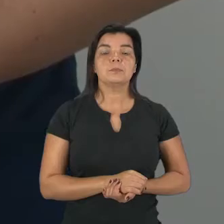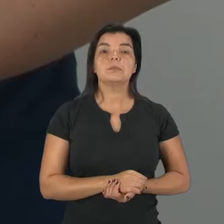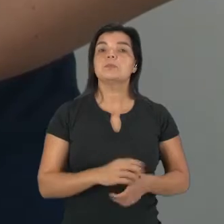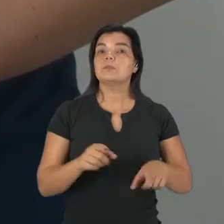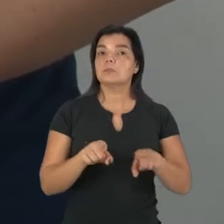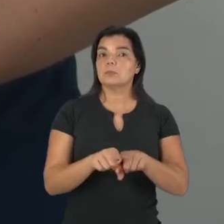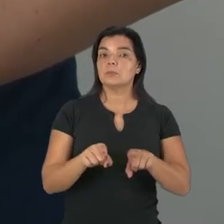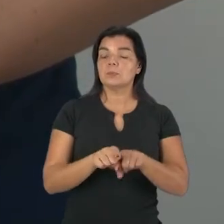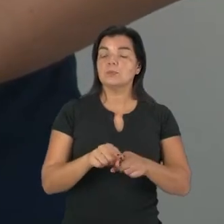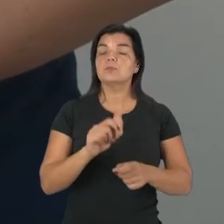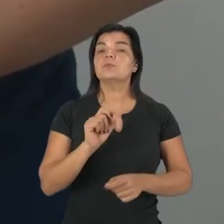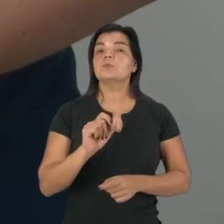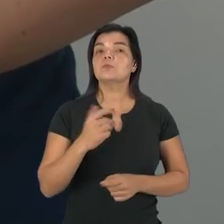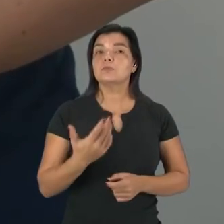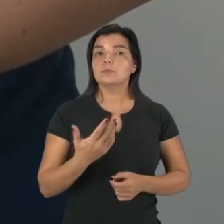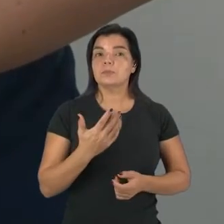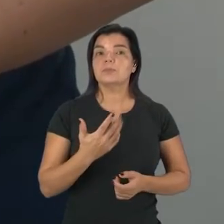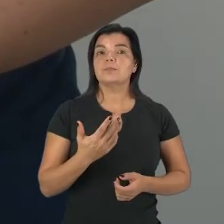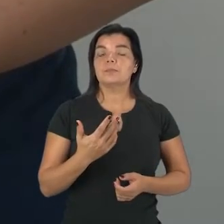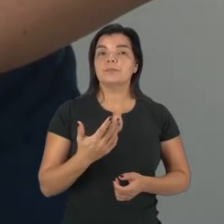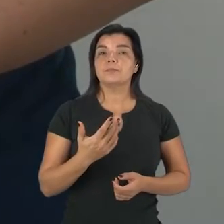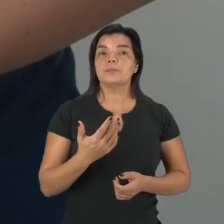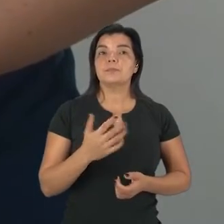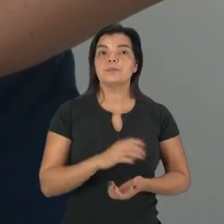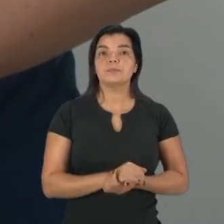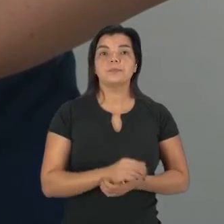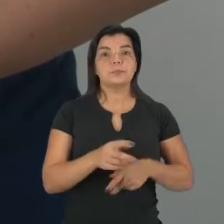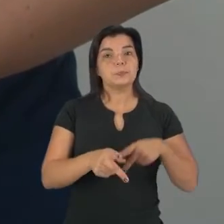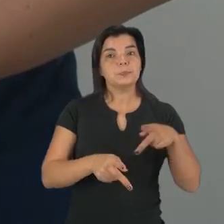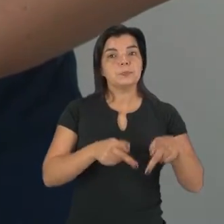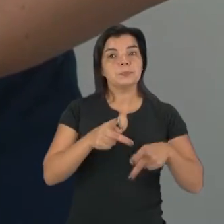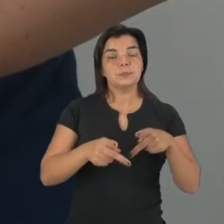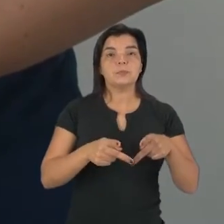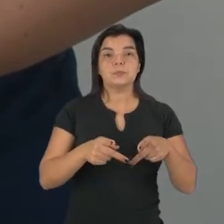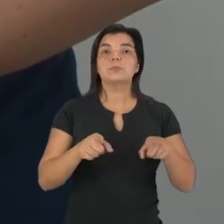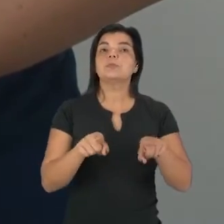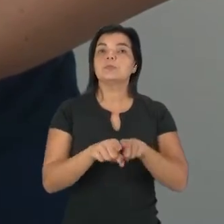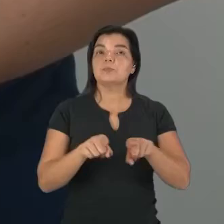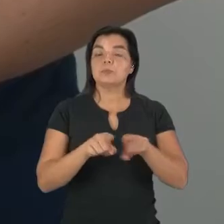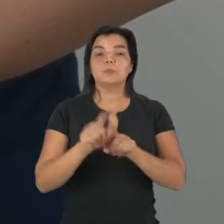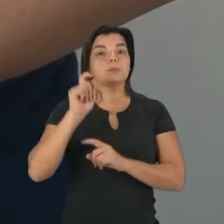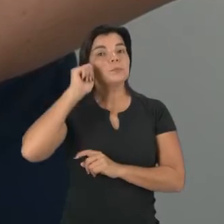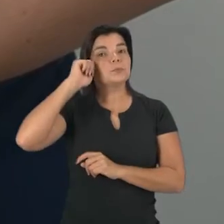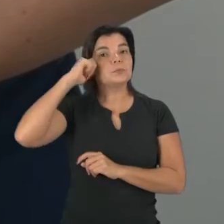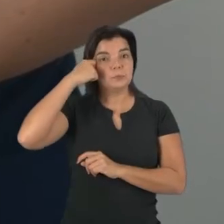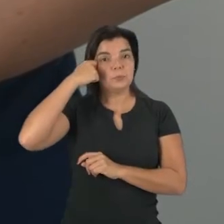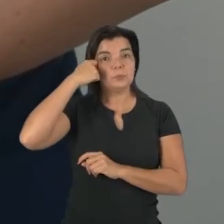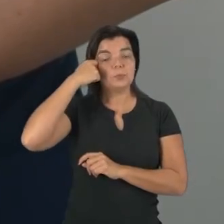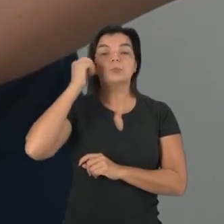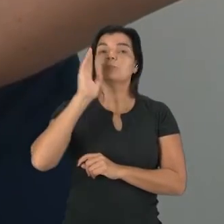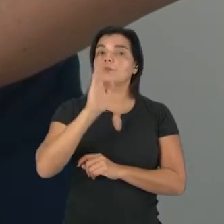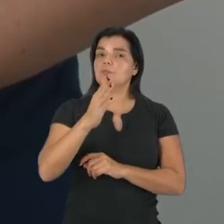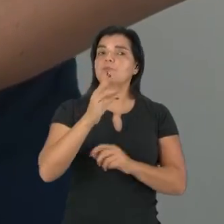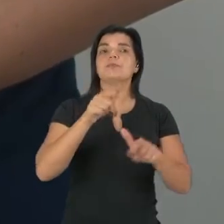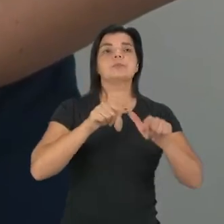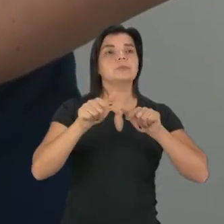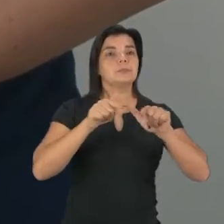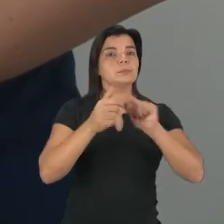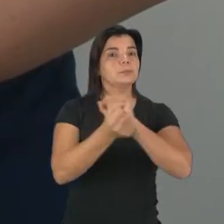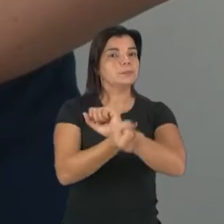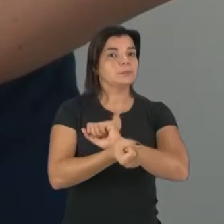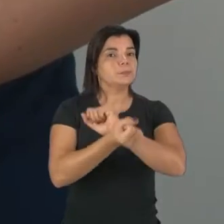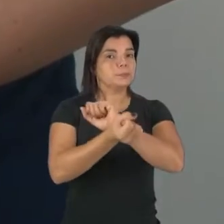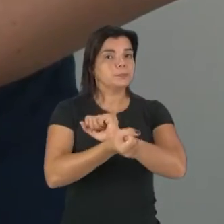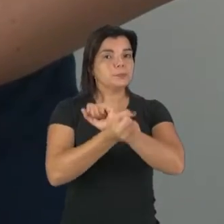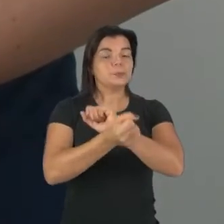E aqui já uma parte dos povos negros, trabalhando aqui como escravos, Nós sabemos que